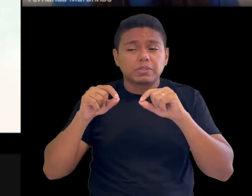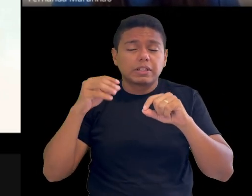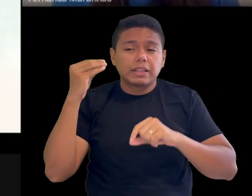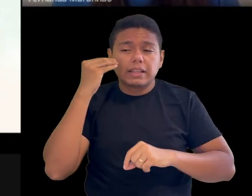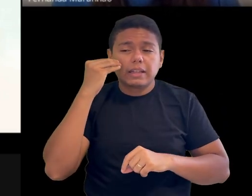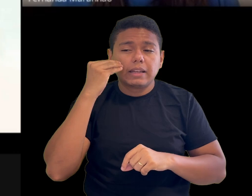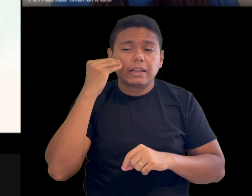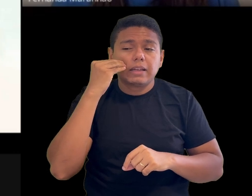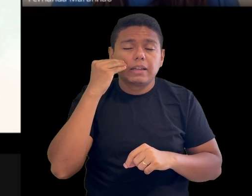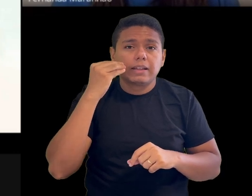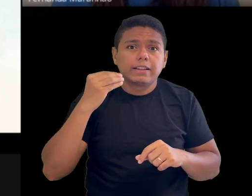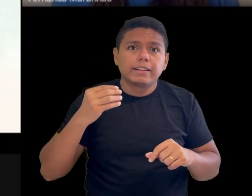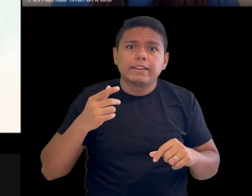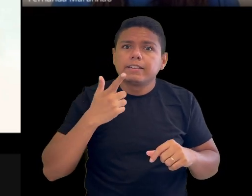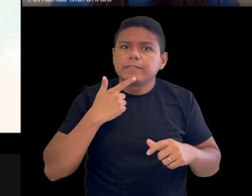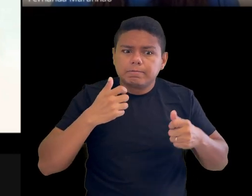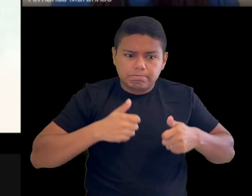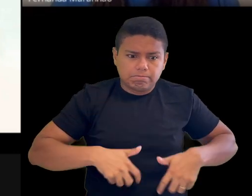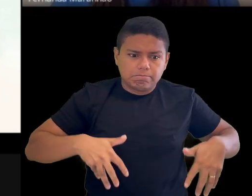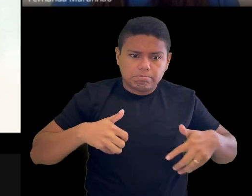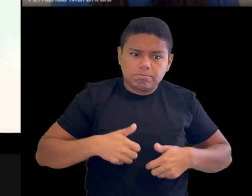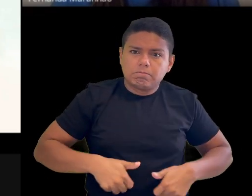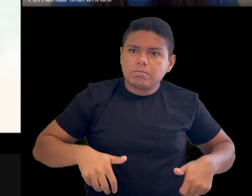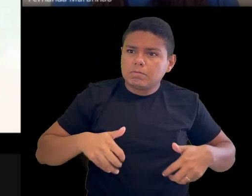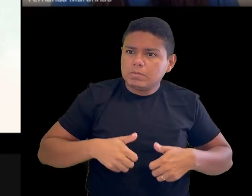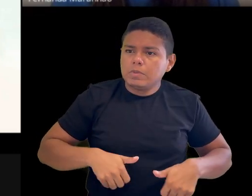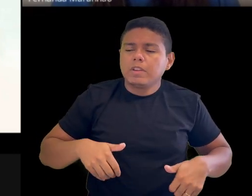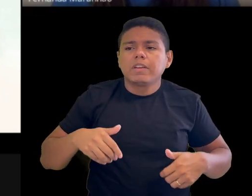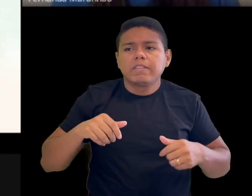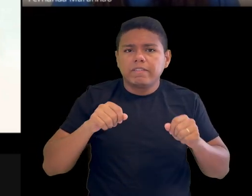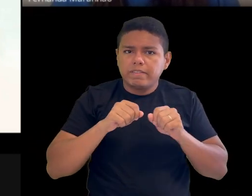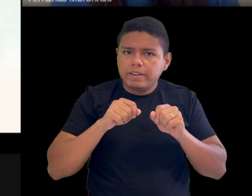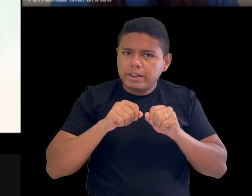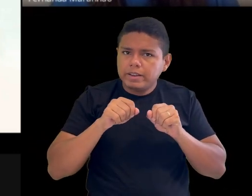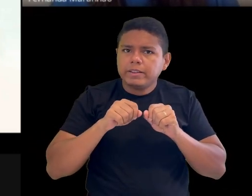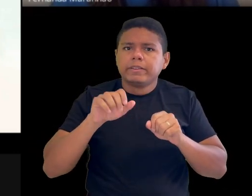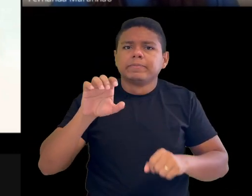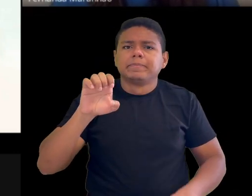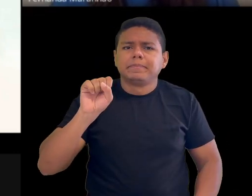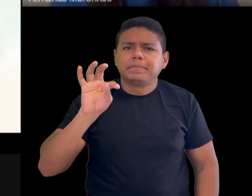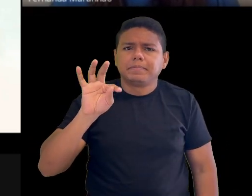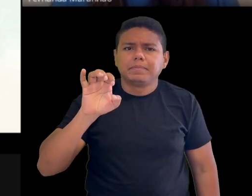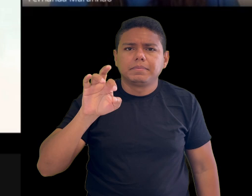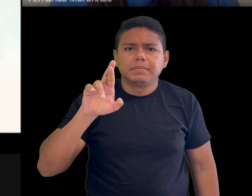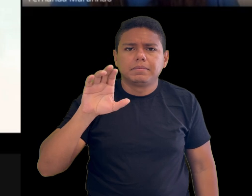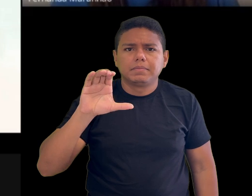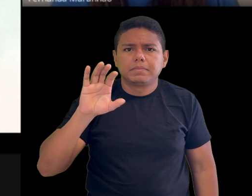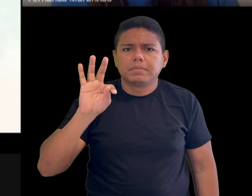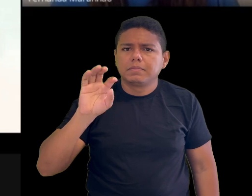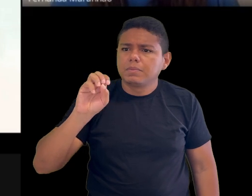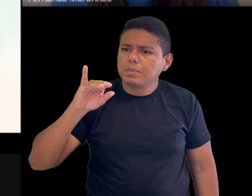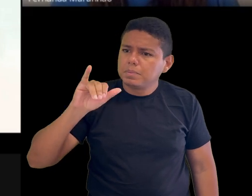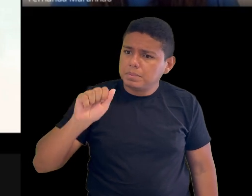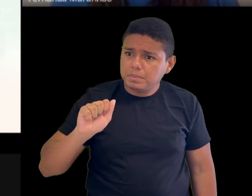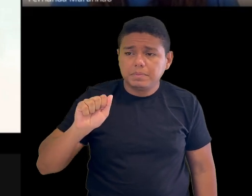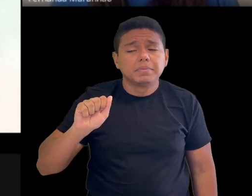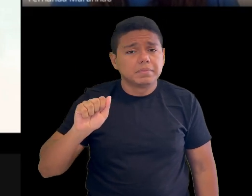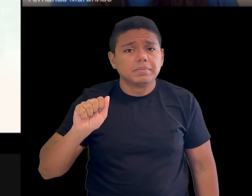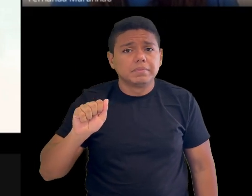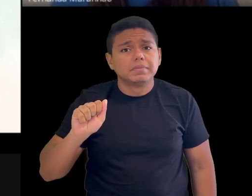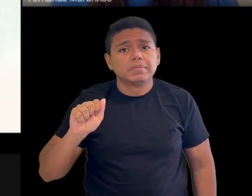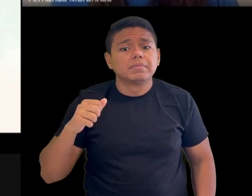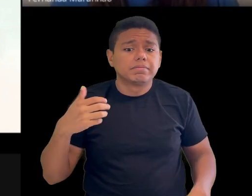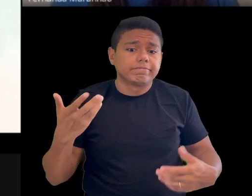ser realizada, inclusive, uma esterectomia. Essa paciente precisa ir para o nascimento e para o seu parto com um termo de consentimento livre